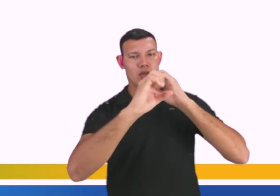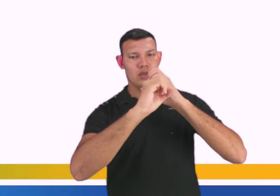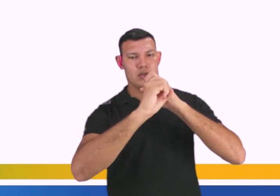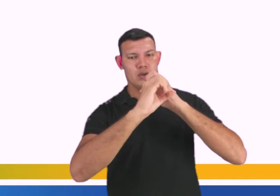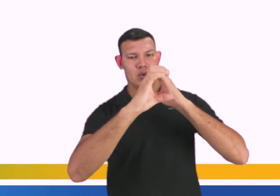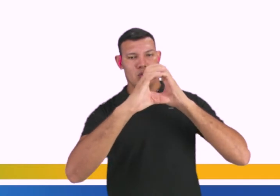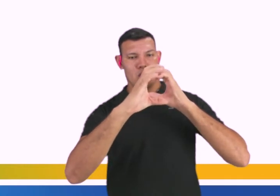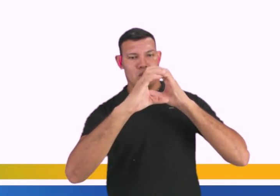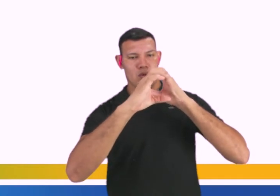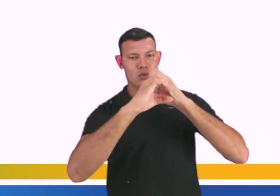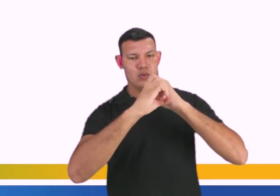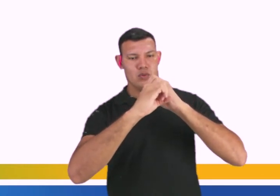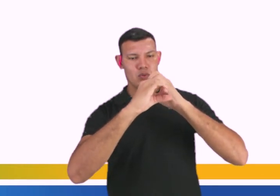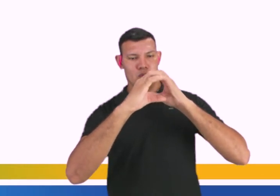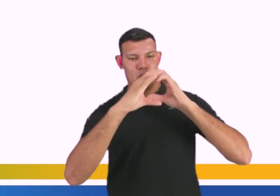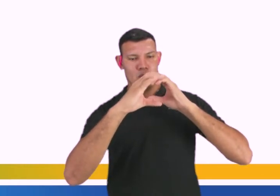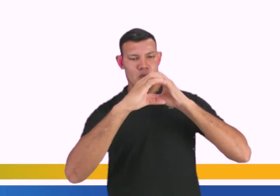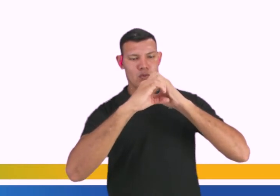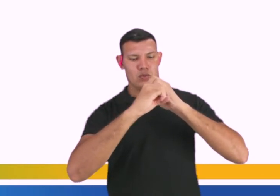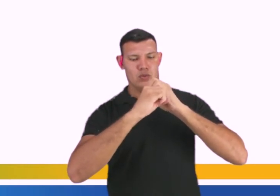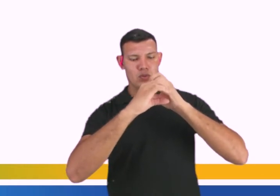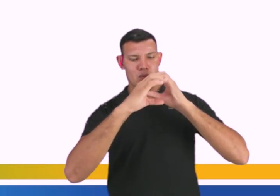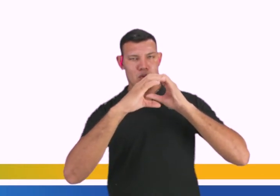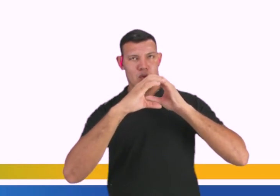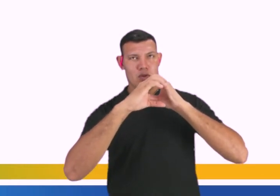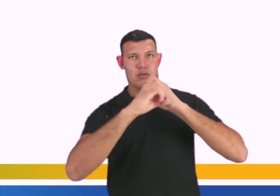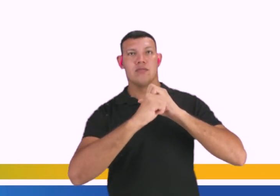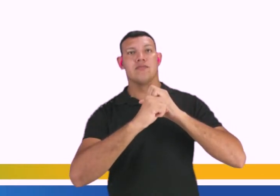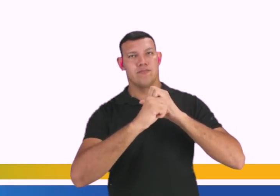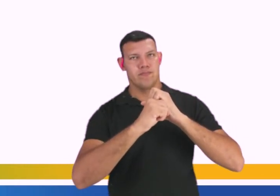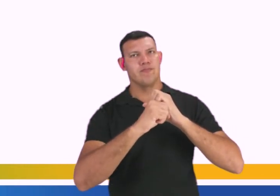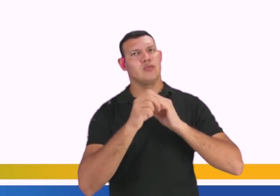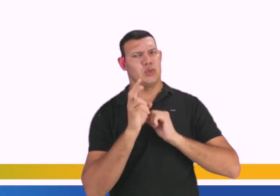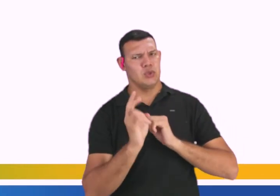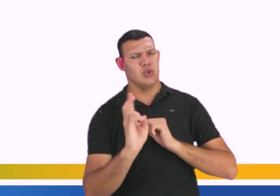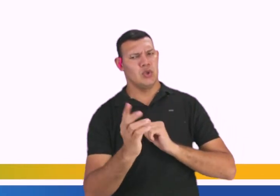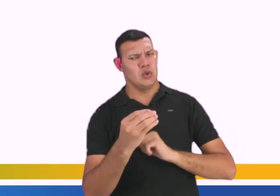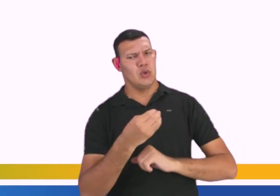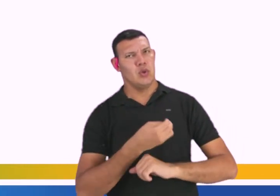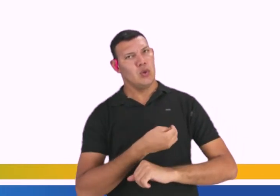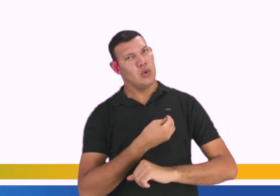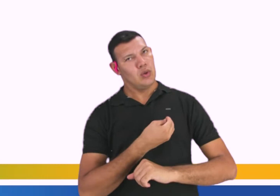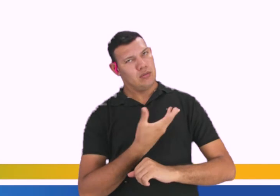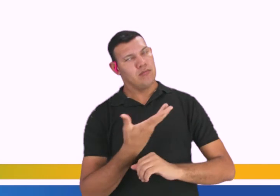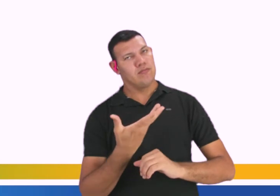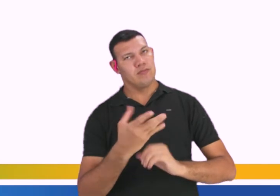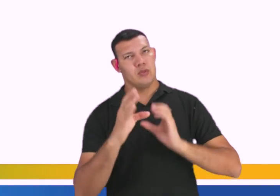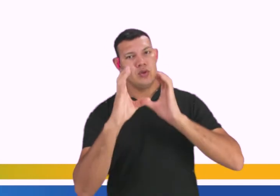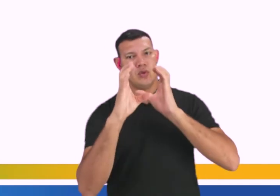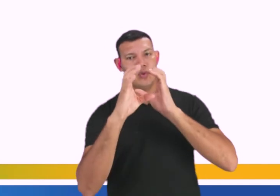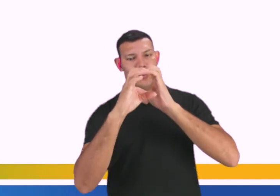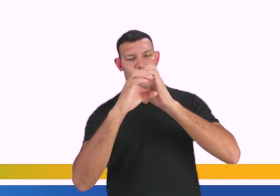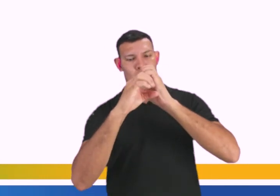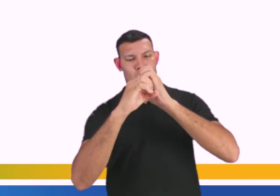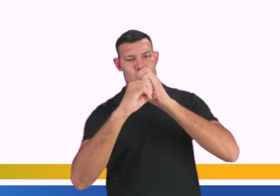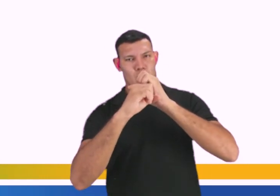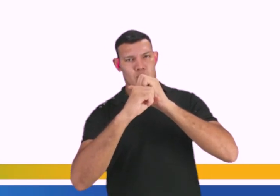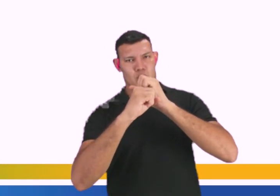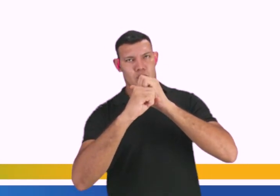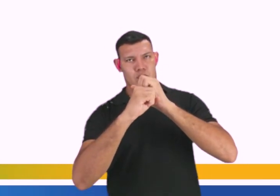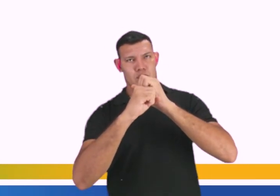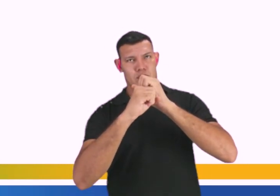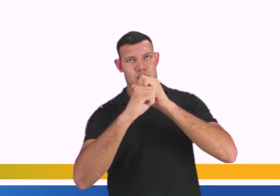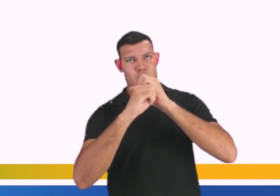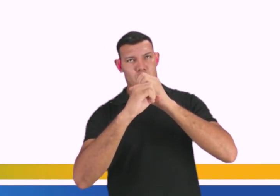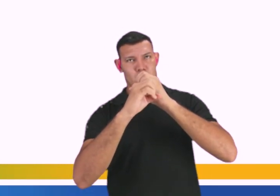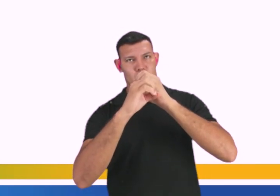bombeando sangue, aí para que continuemos bem e em vida. Essa pressão pode aumentar, pode baixar, mas basicamente é o quê?